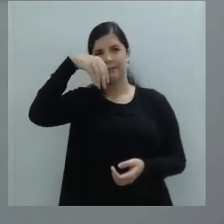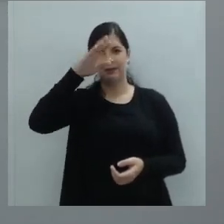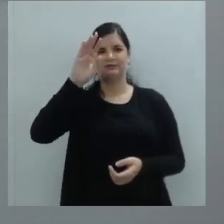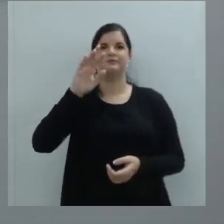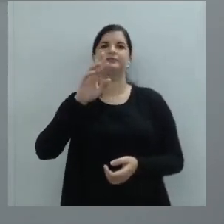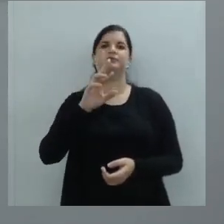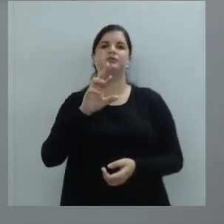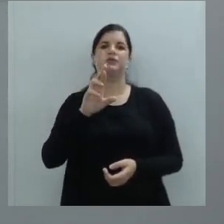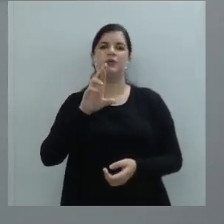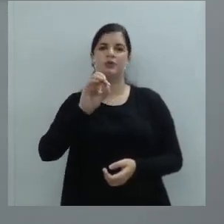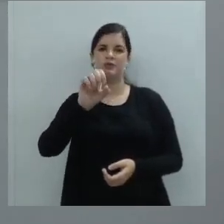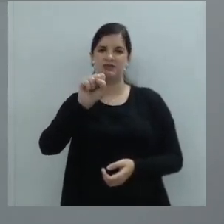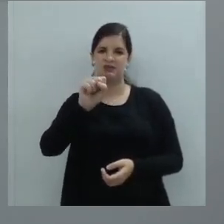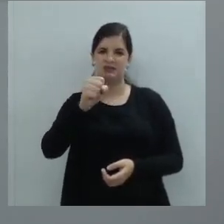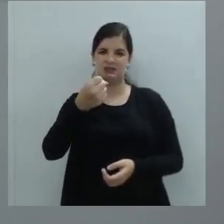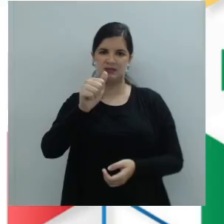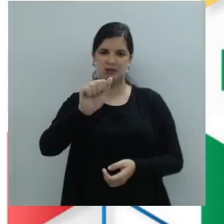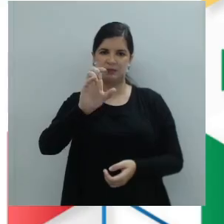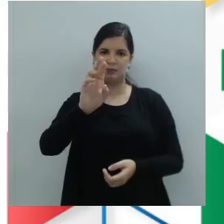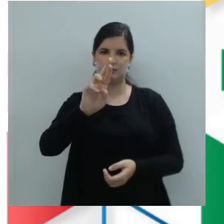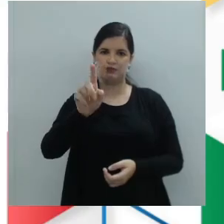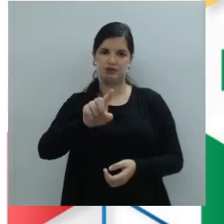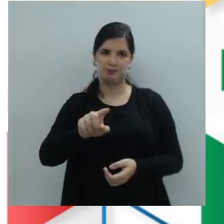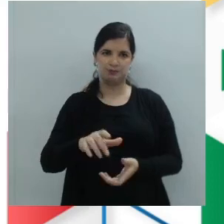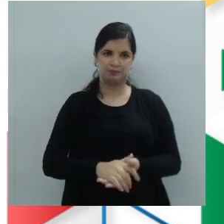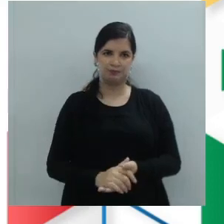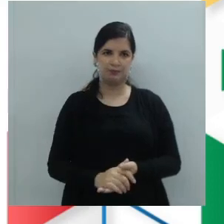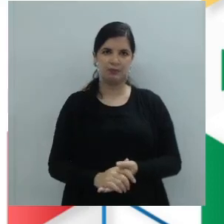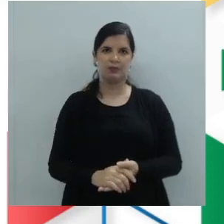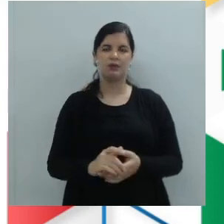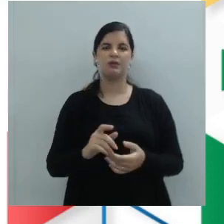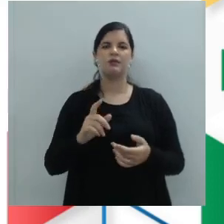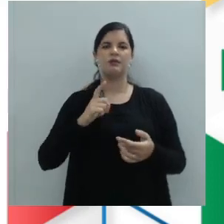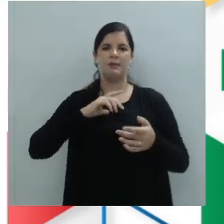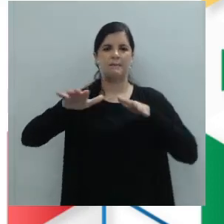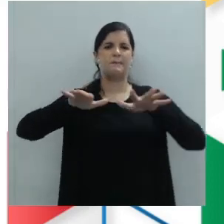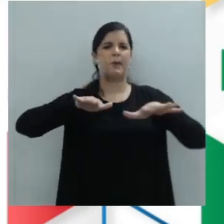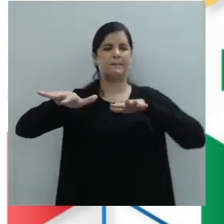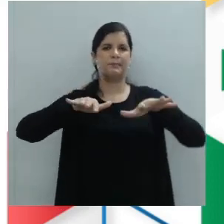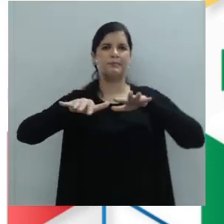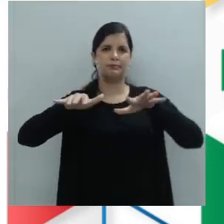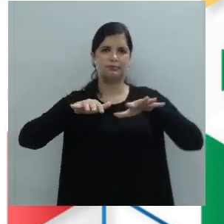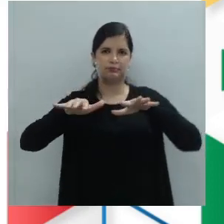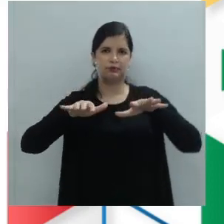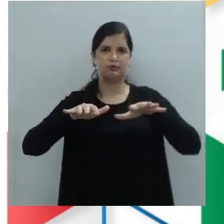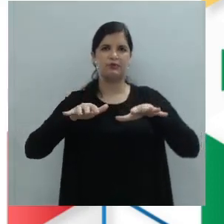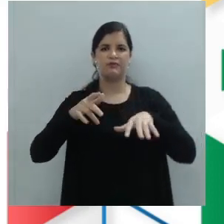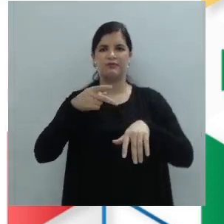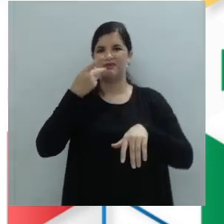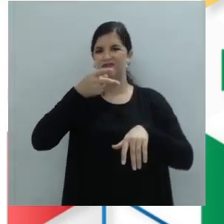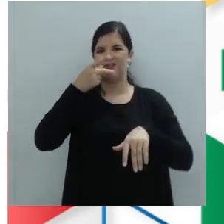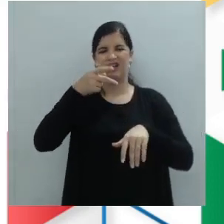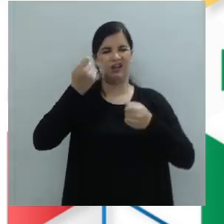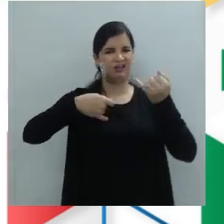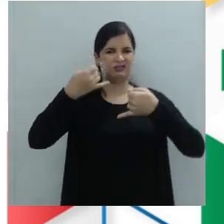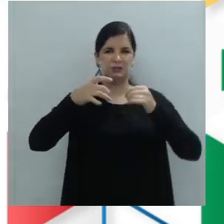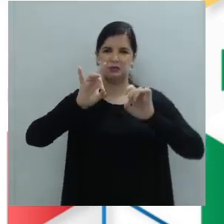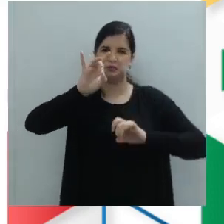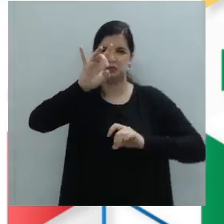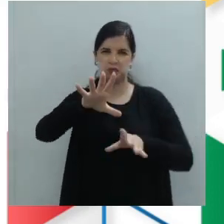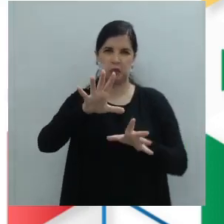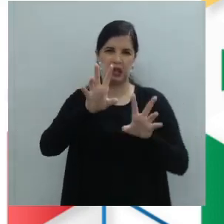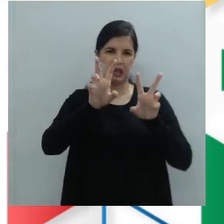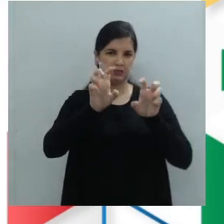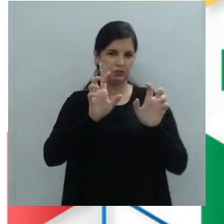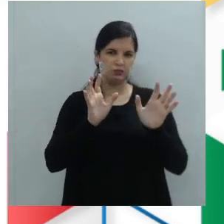Cruz. E aqui ainda trago essa questão. Seus manifestos não falam extensivamente sobre o